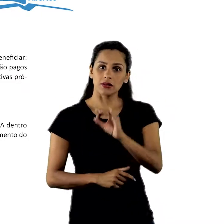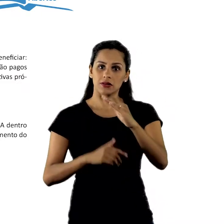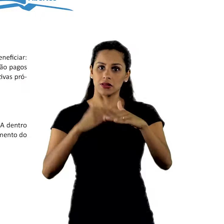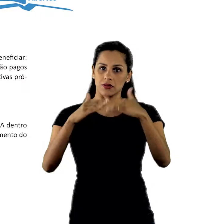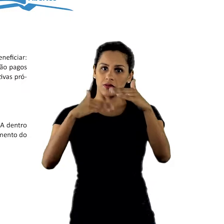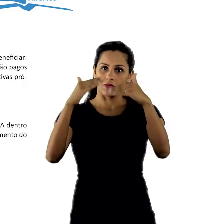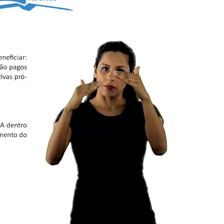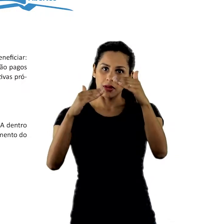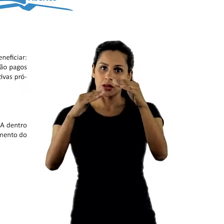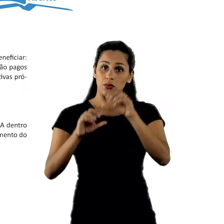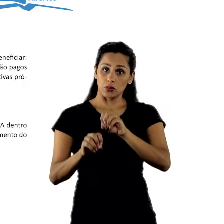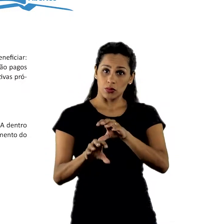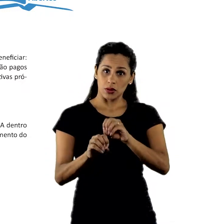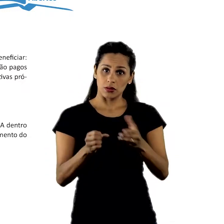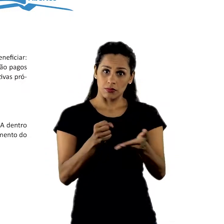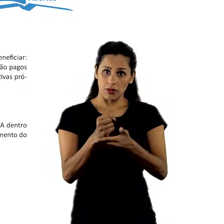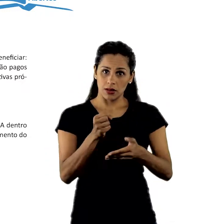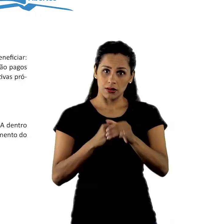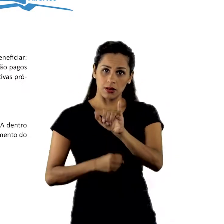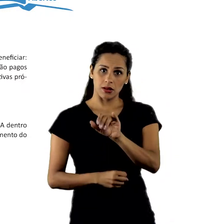e ideb